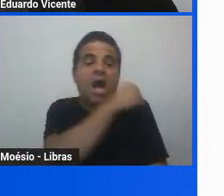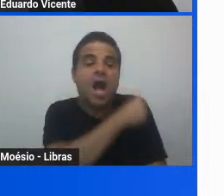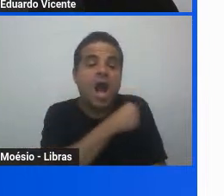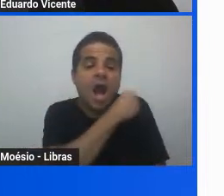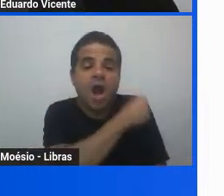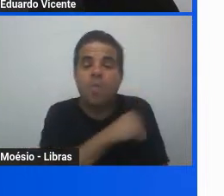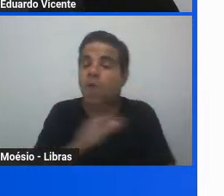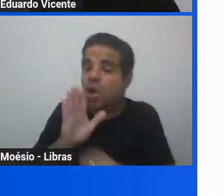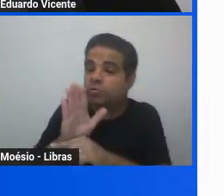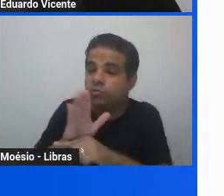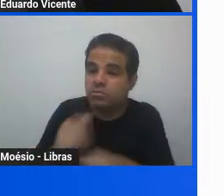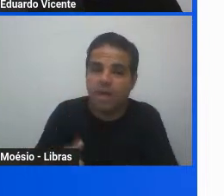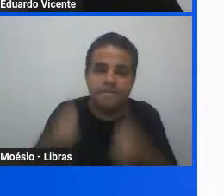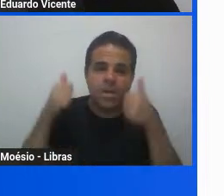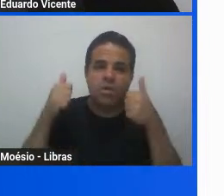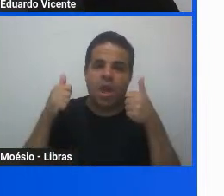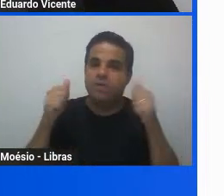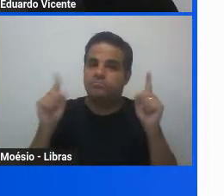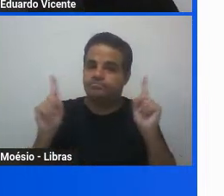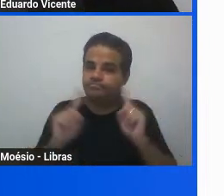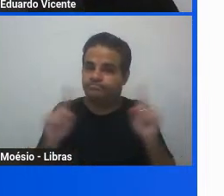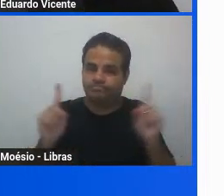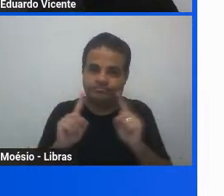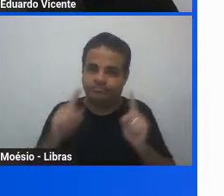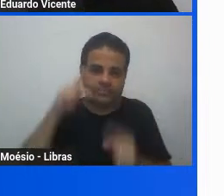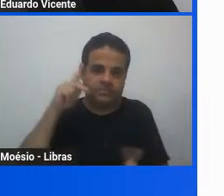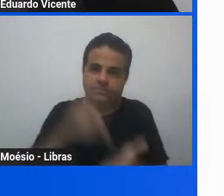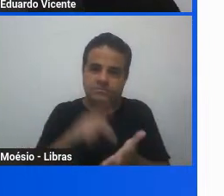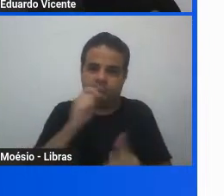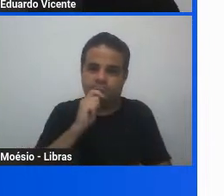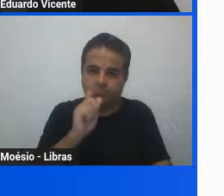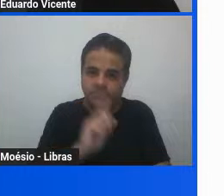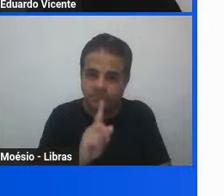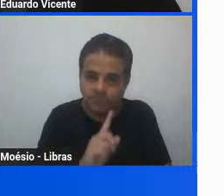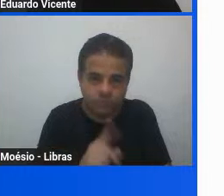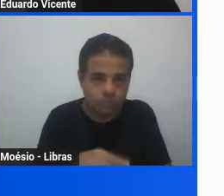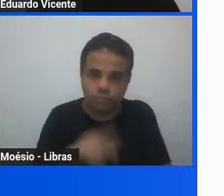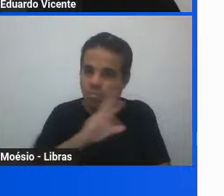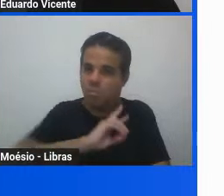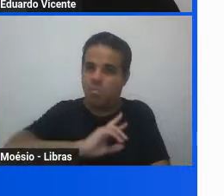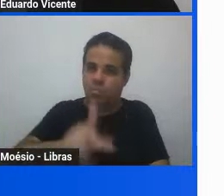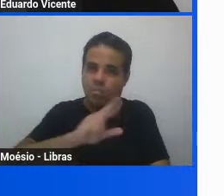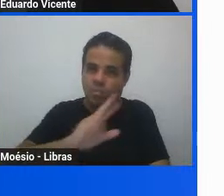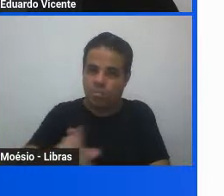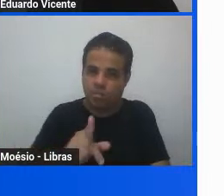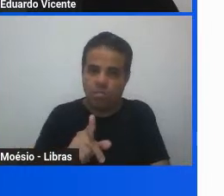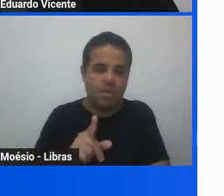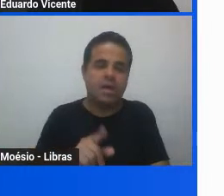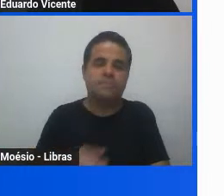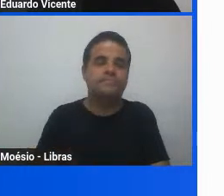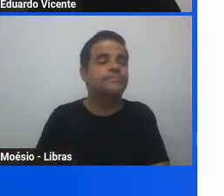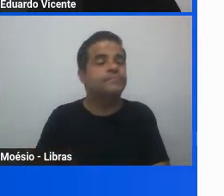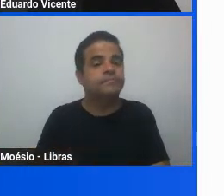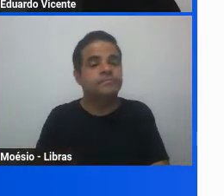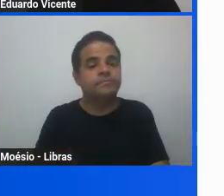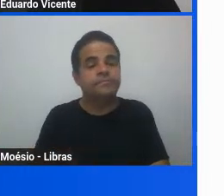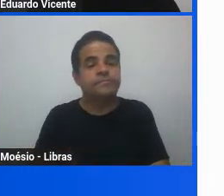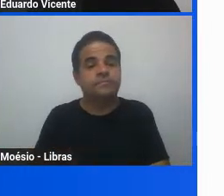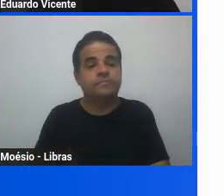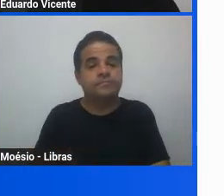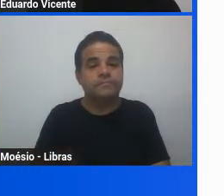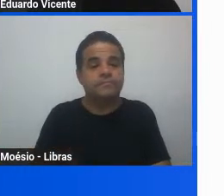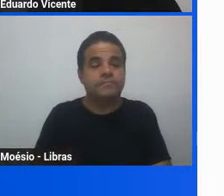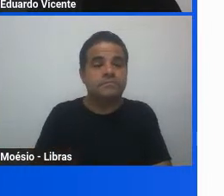melhora. Gente, não acontece, tá? Não, não é isso, não é essa situação. Não oferecer qualquer tipo